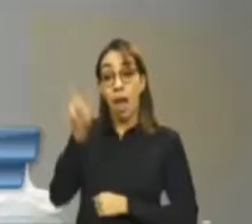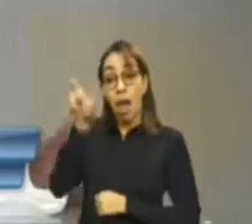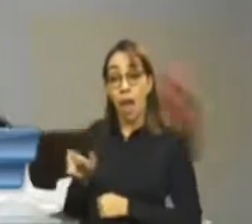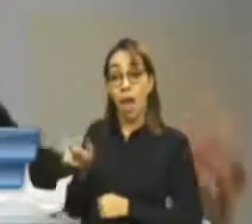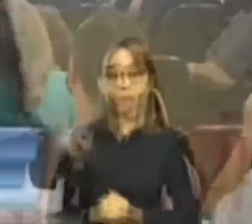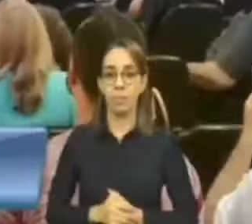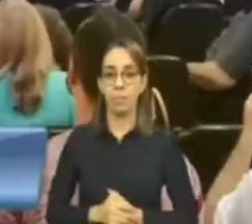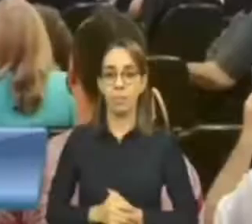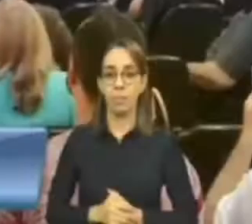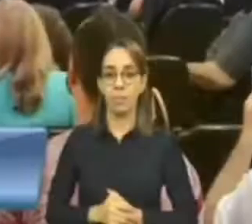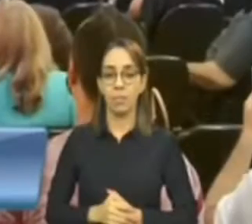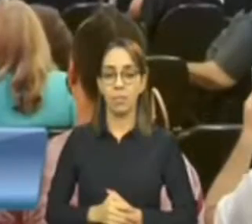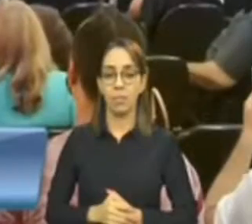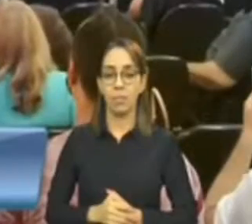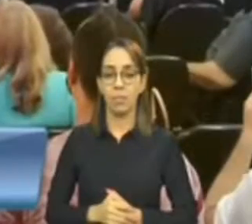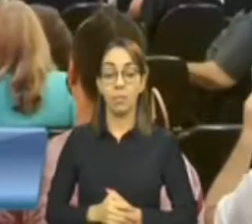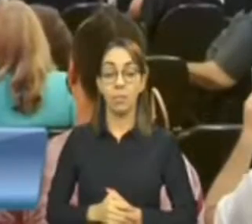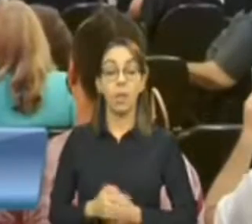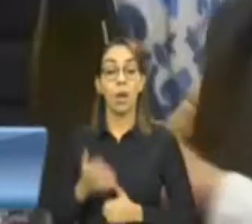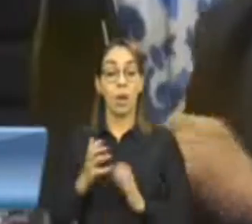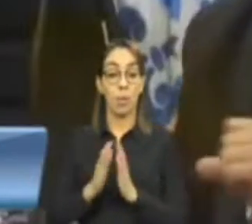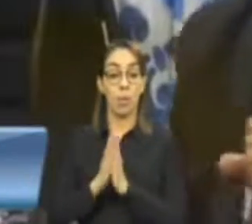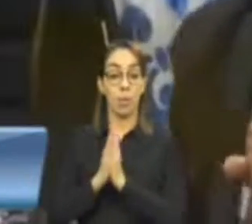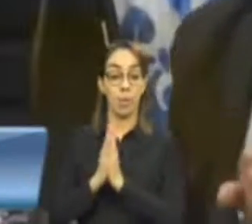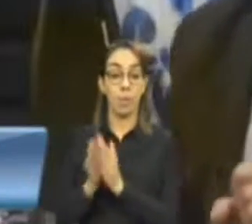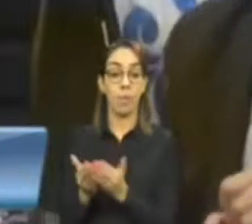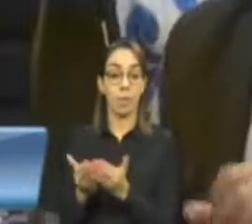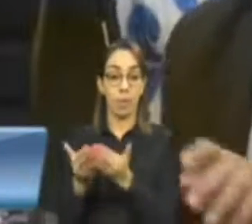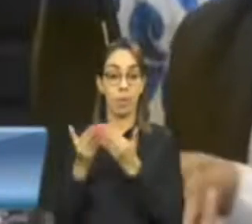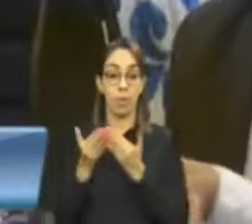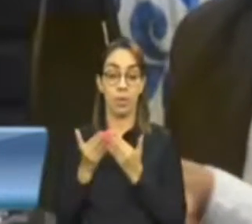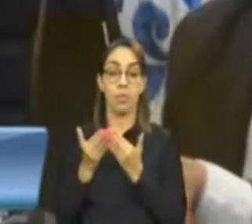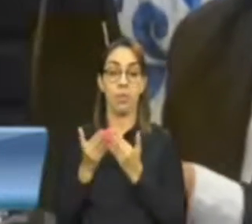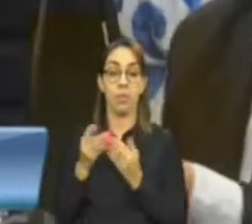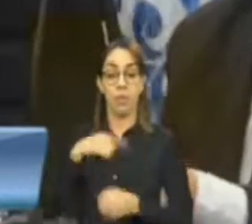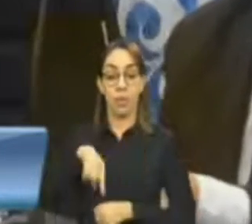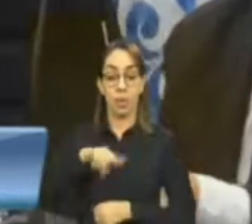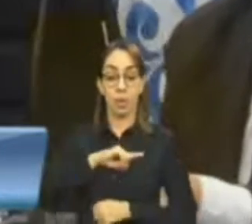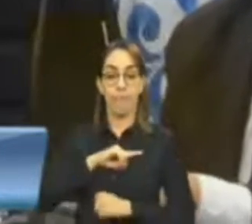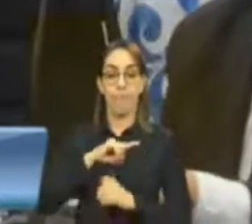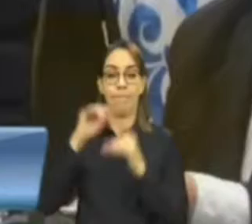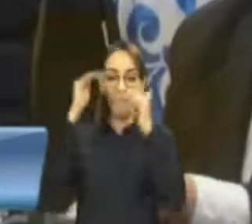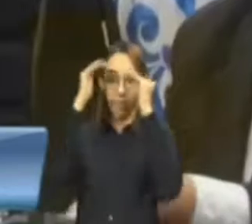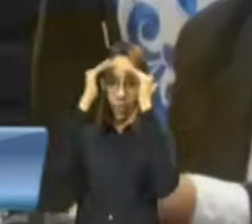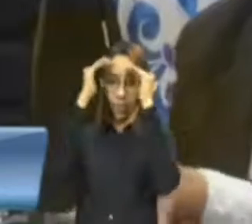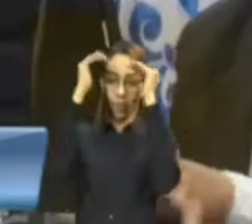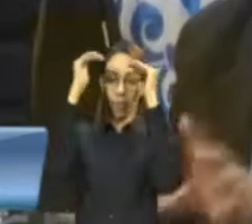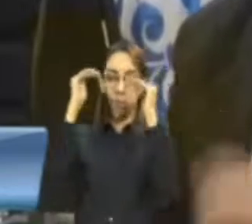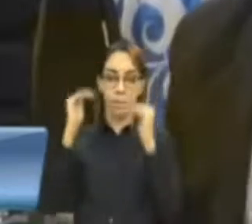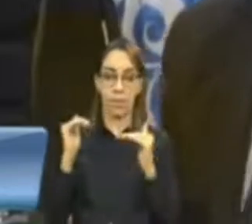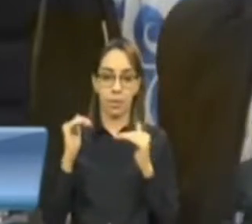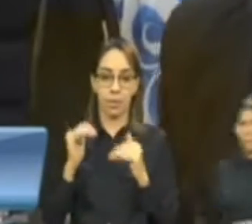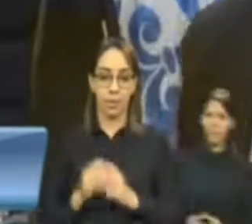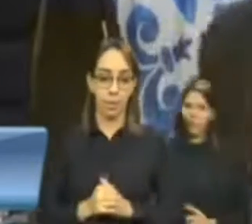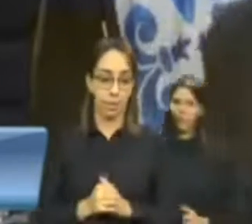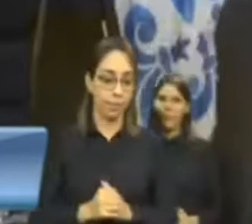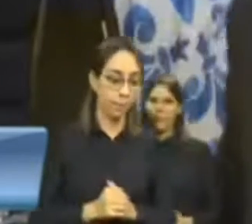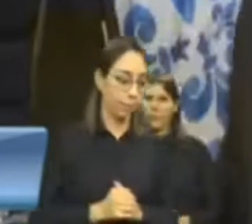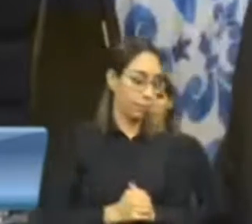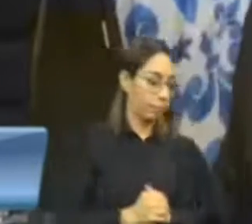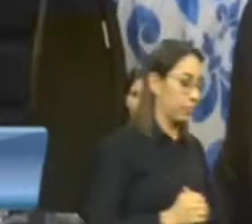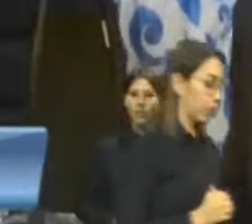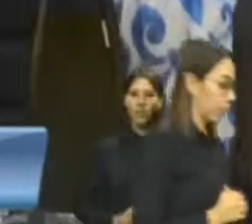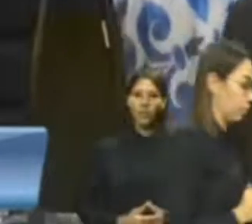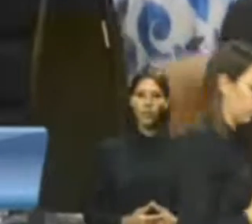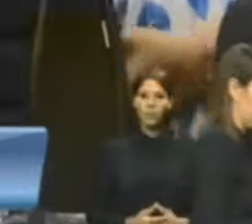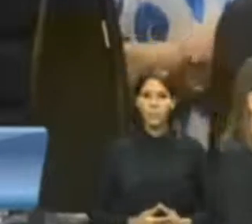o que leva... Eu pediria, por favor, eu pediria para a gente respeitar quem tiver na tribuna, o orador que estiver